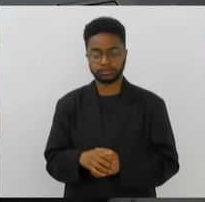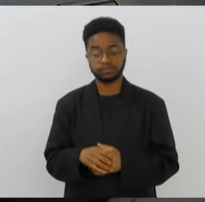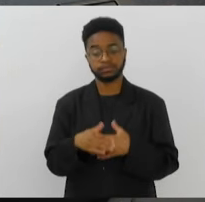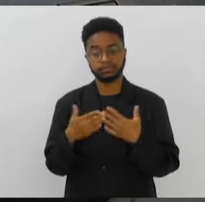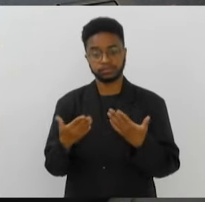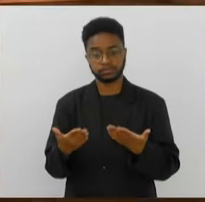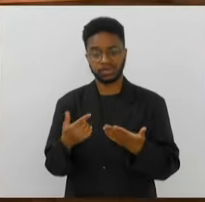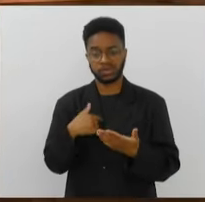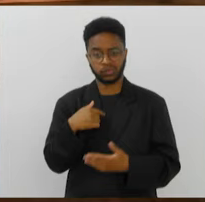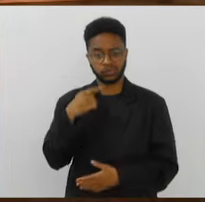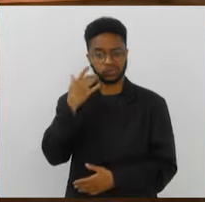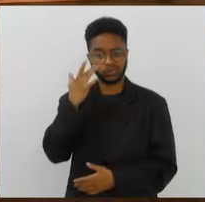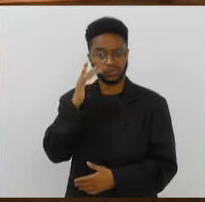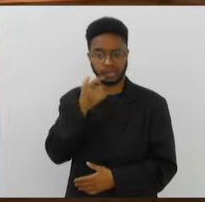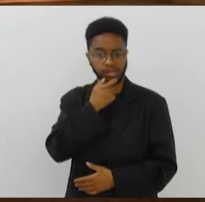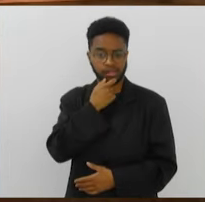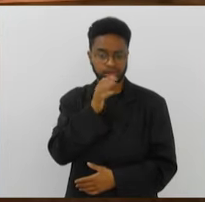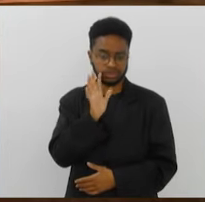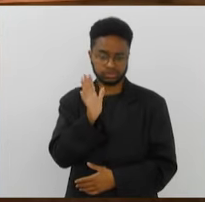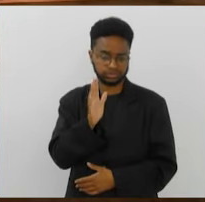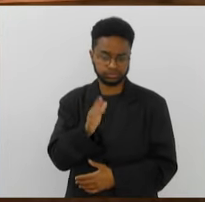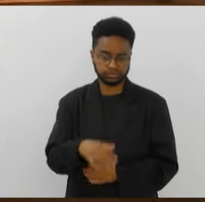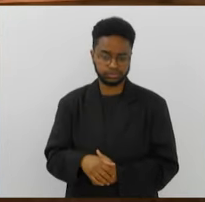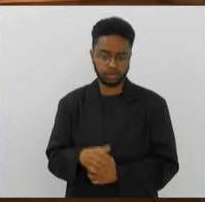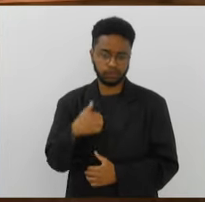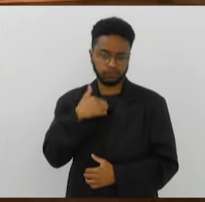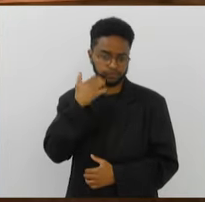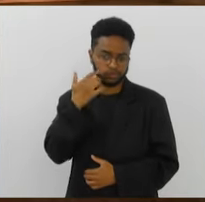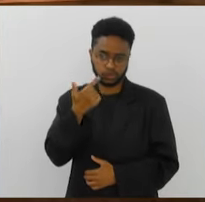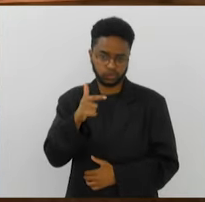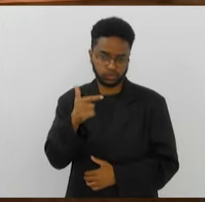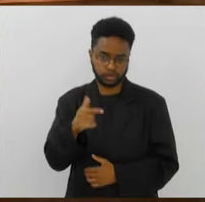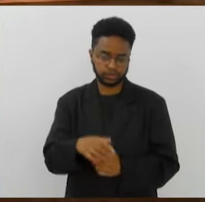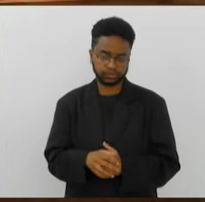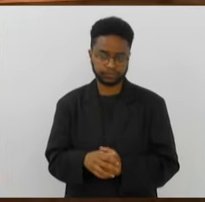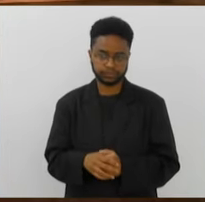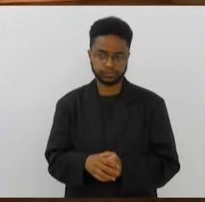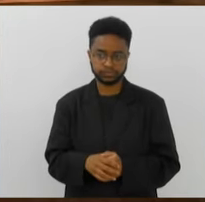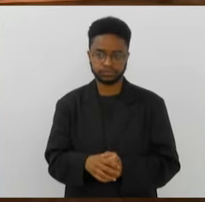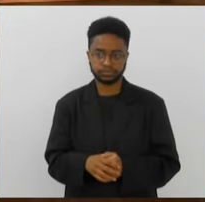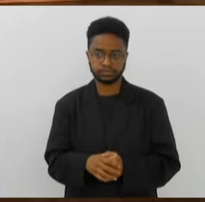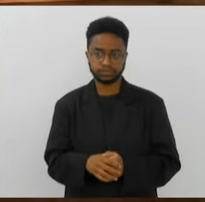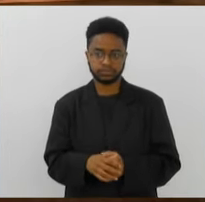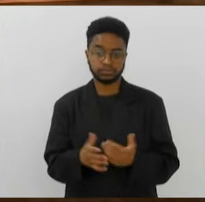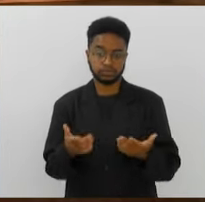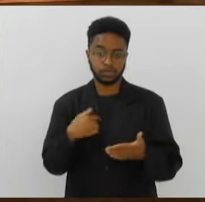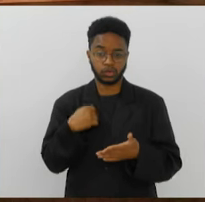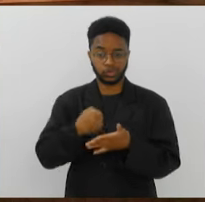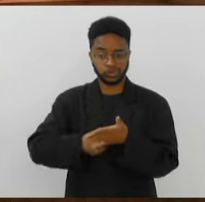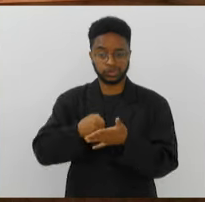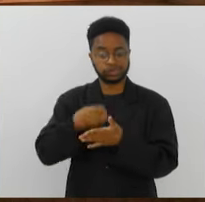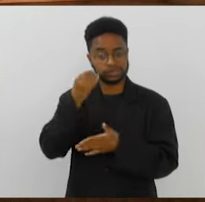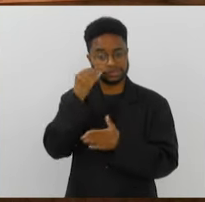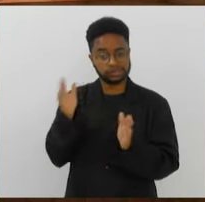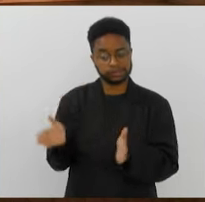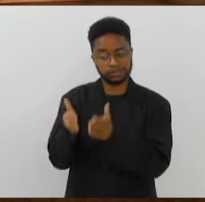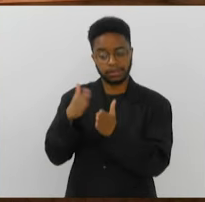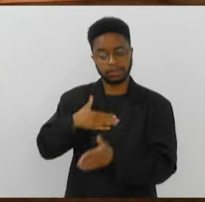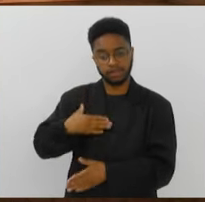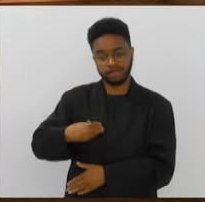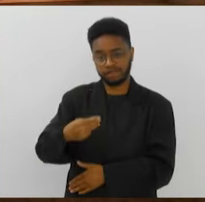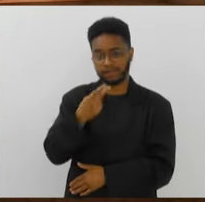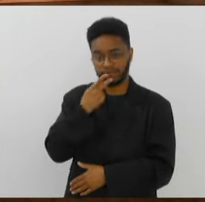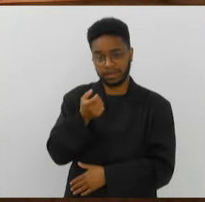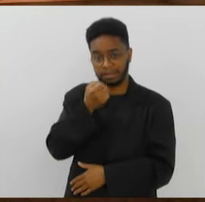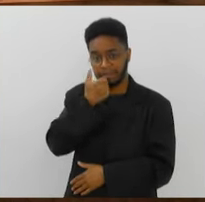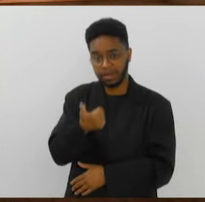muito mal inglês, né? Não tenho vergonha nenhuma de dizer, enfim, falo muito mal inglês. Inclusive eu luto para que as minhas filhas falem bem, eu acho que é um trauma